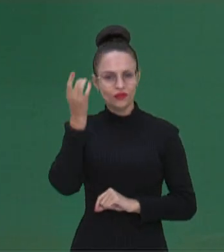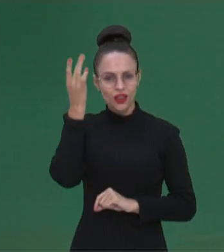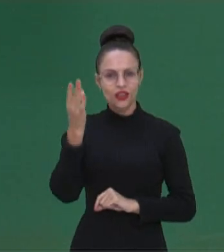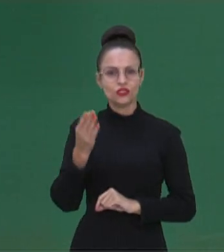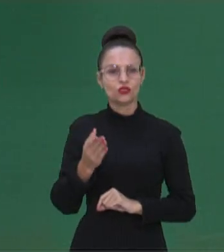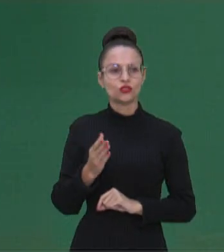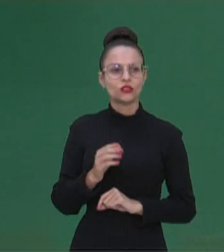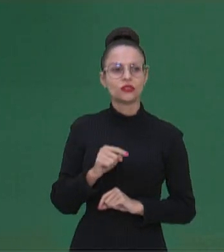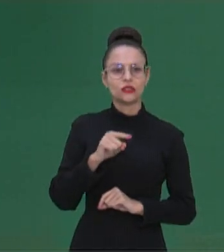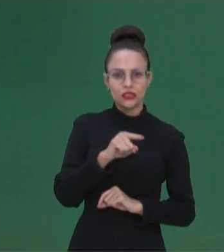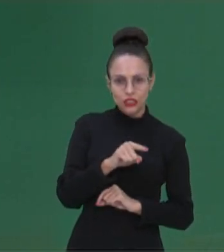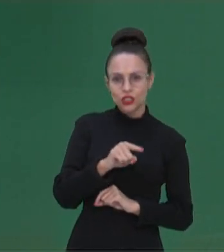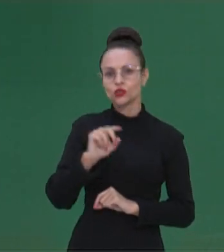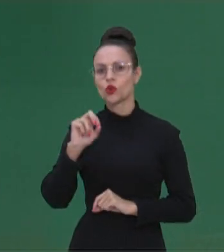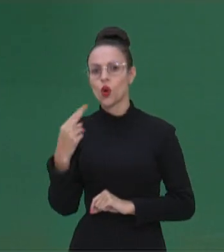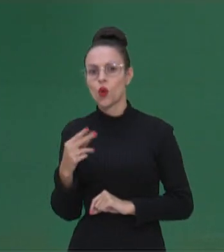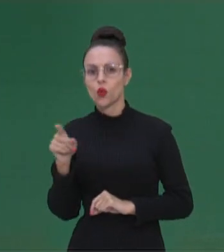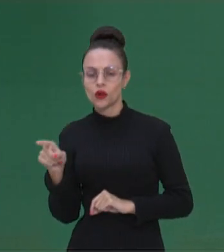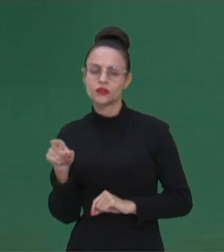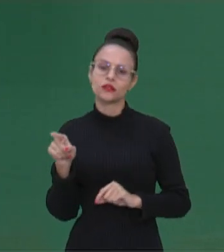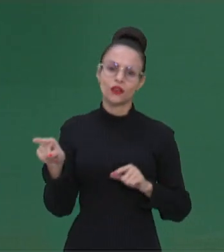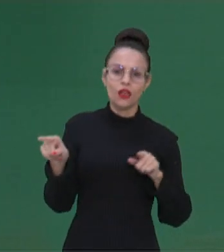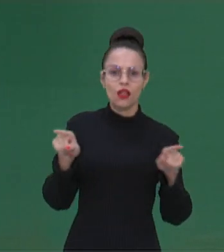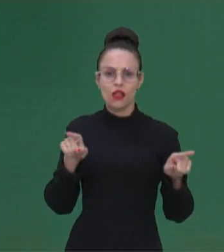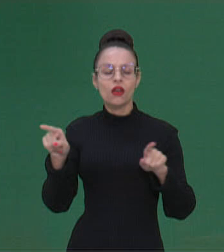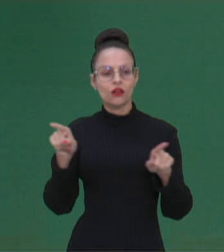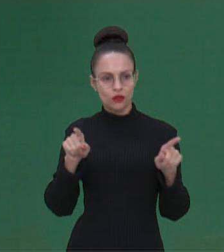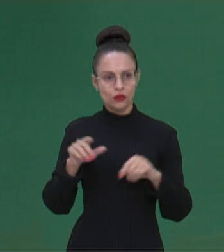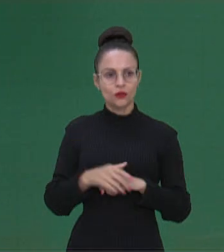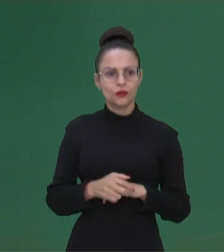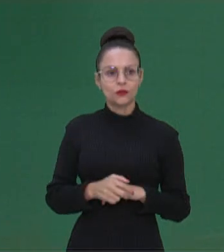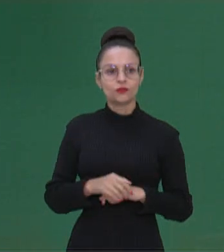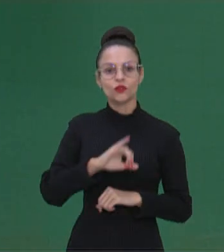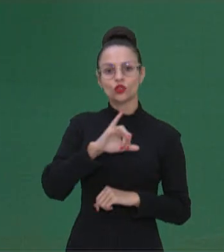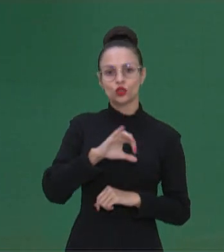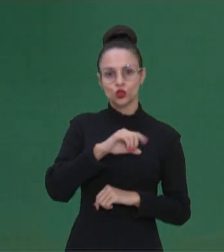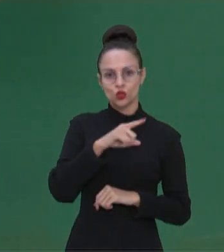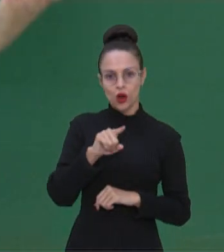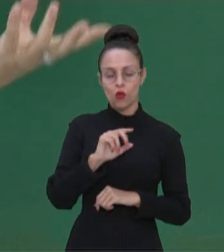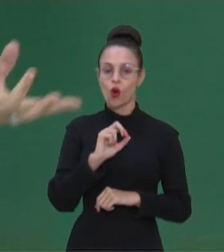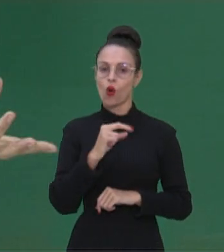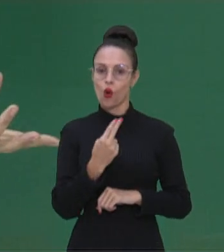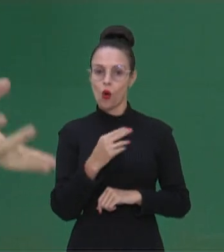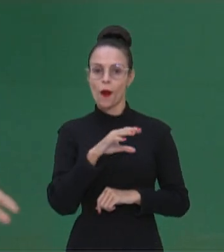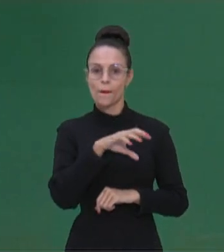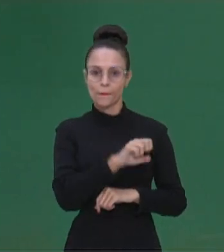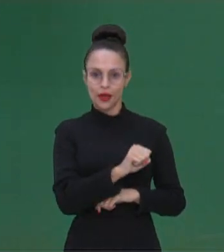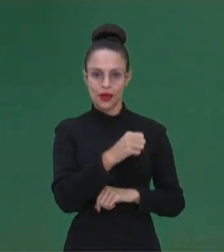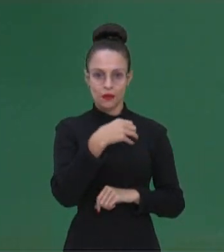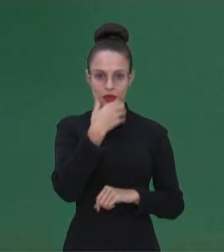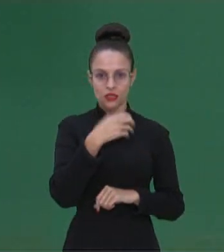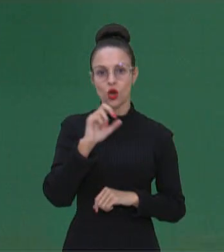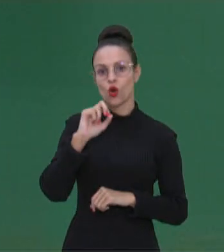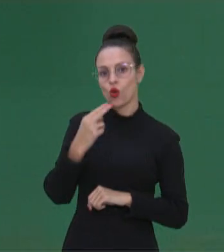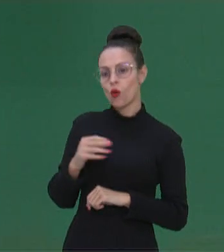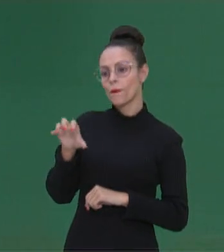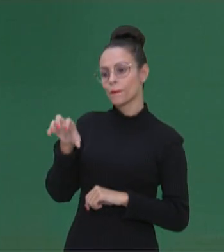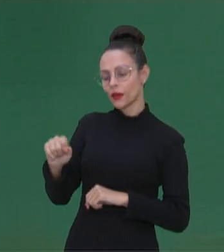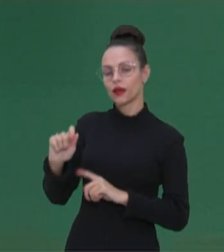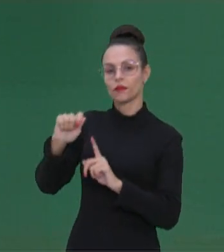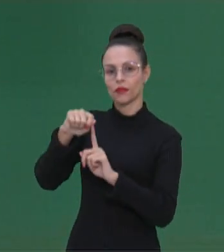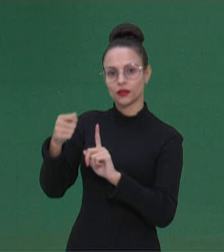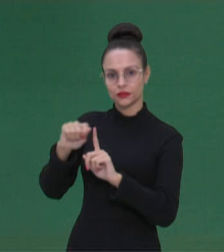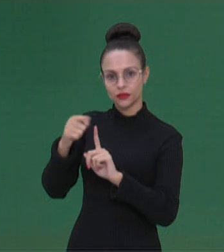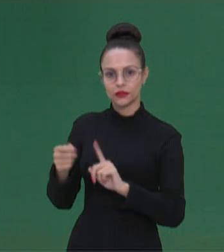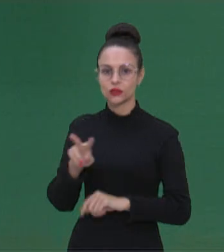Já isso, já aquilo, ora isso, ora aquilo. Então, João ou pega maçã ou pega